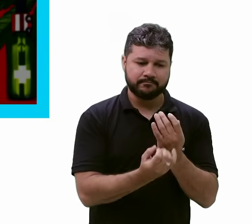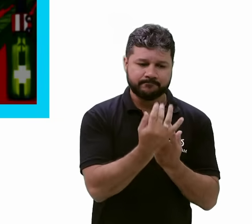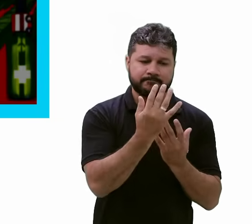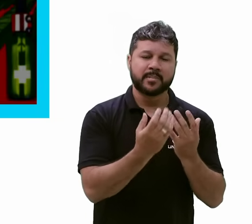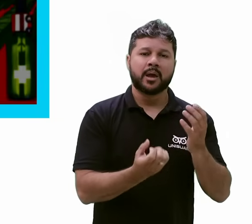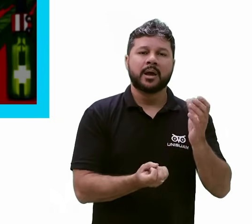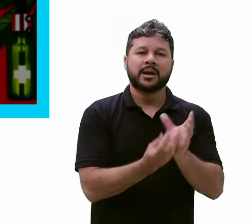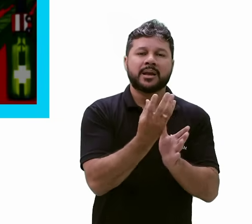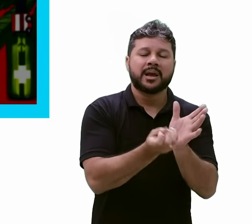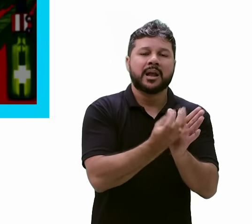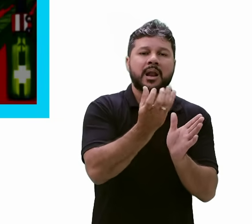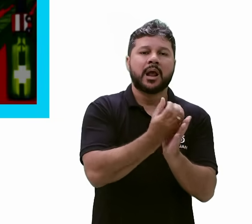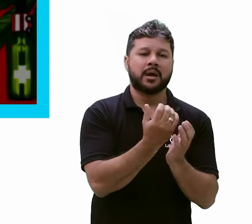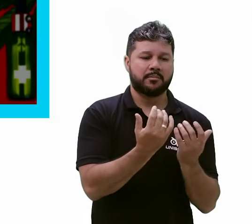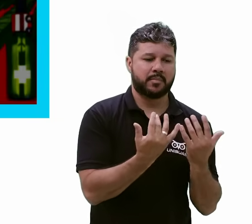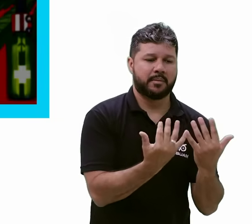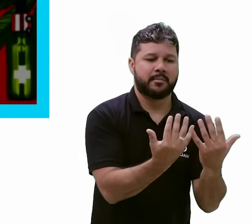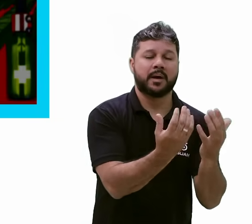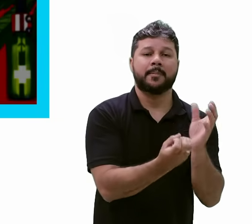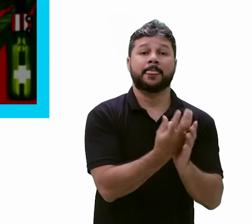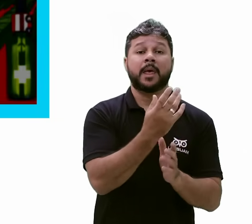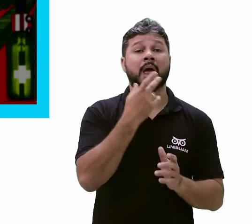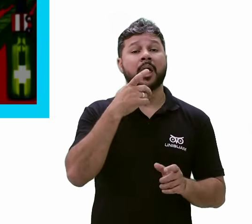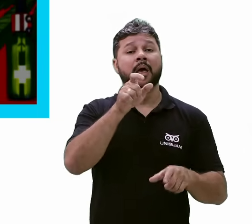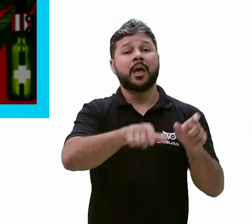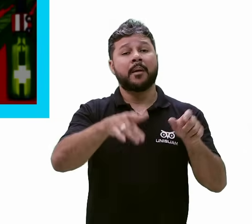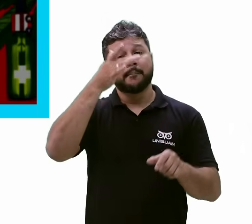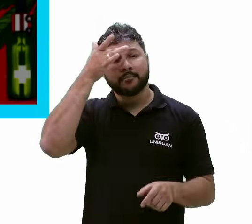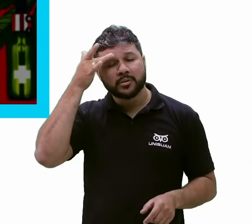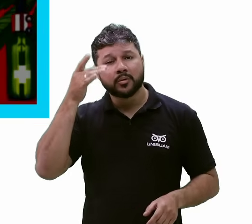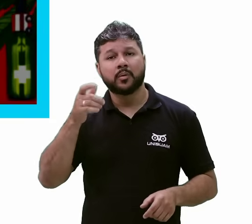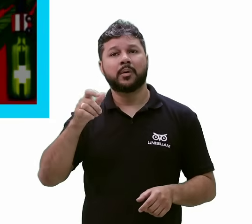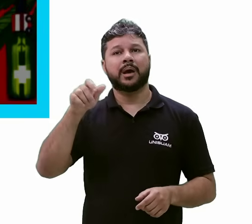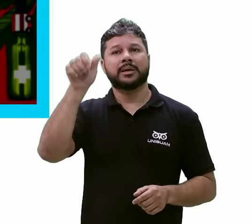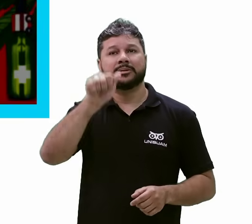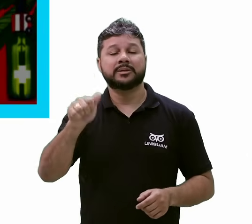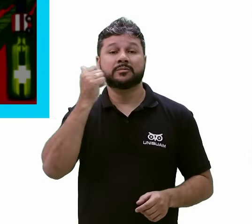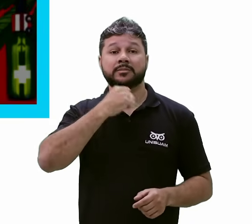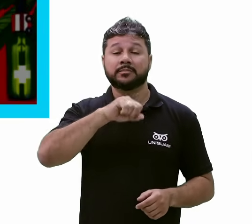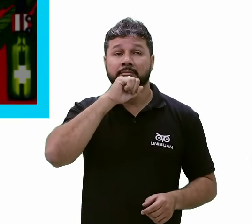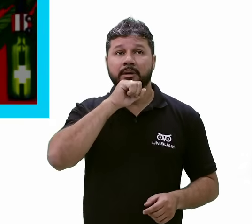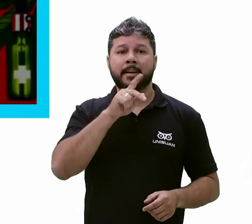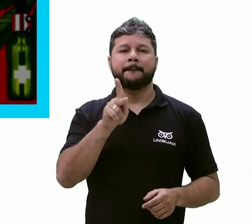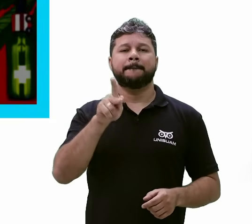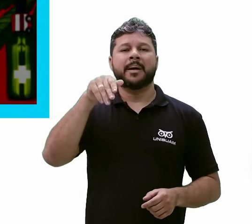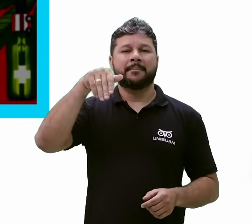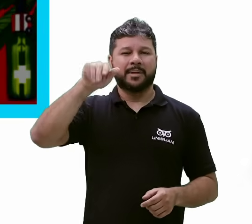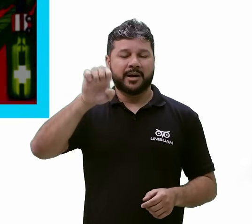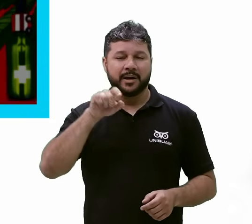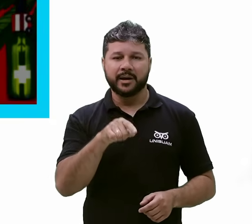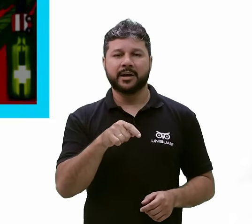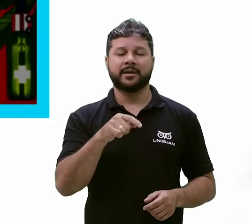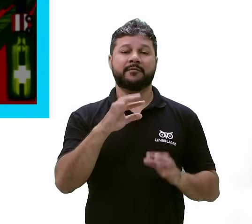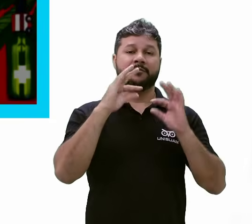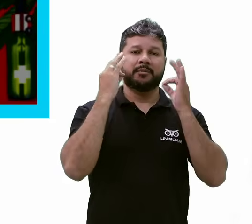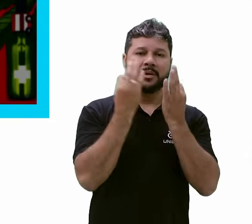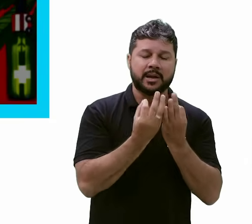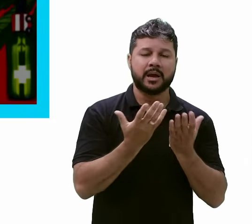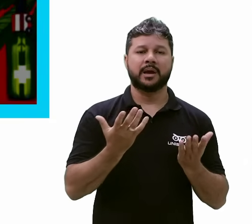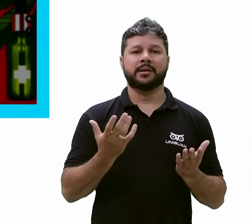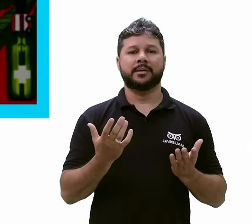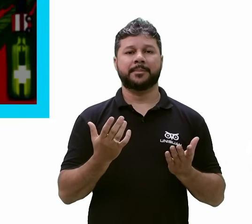fazer a produção. E o que essas associações de pacientes são? Pessoas, associação de mães de pacientes, pais de